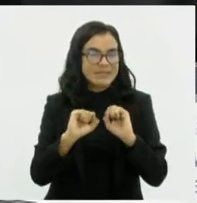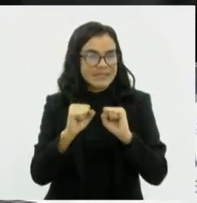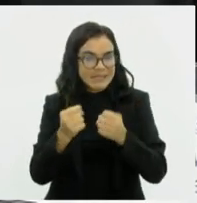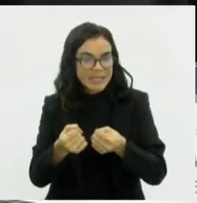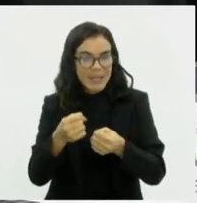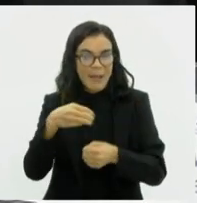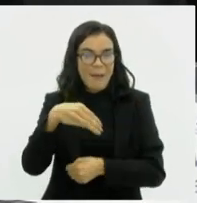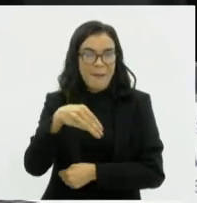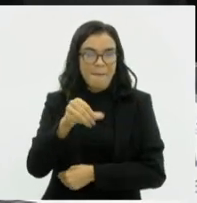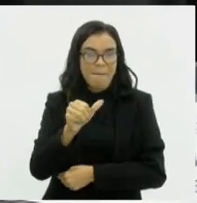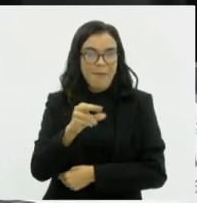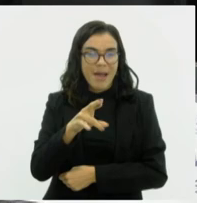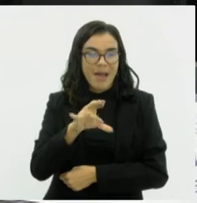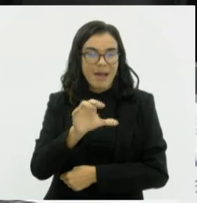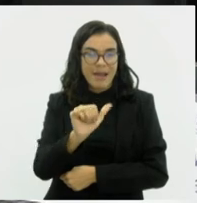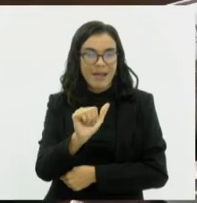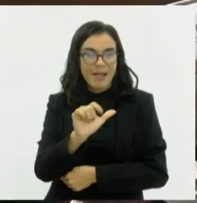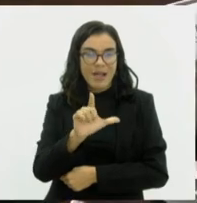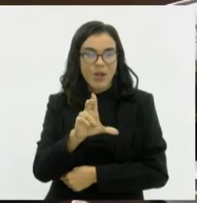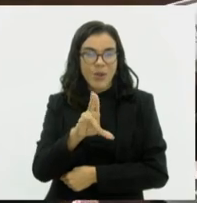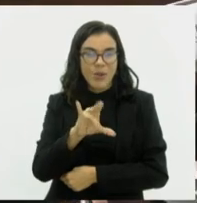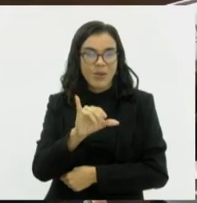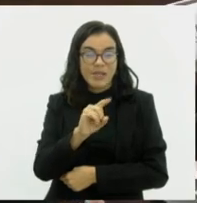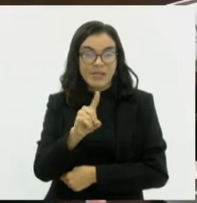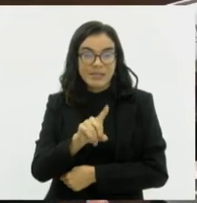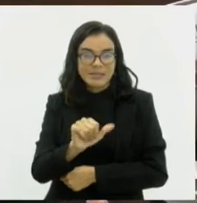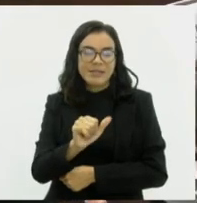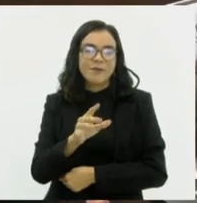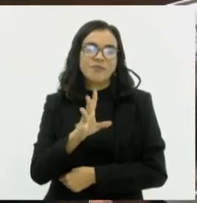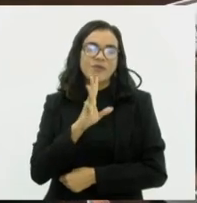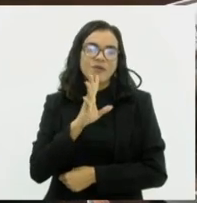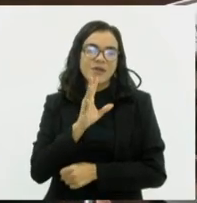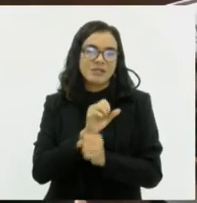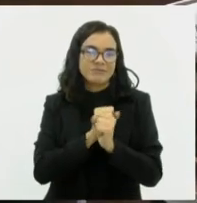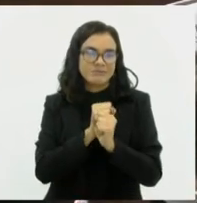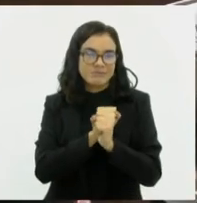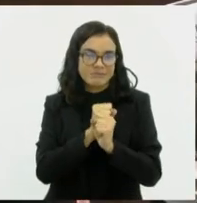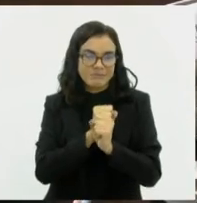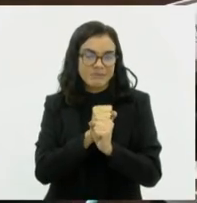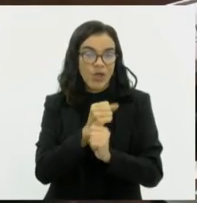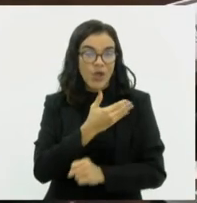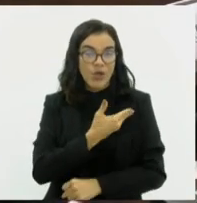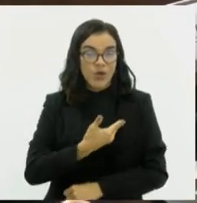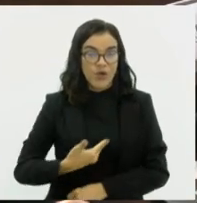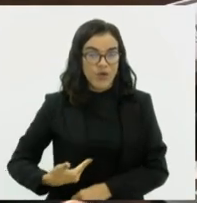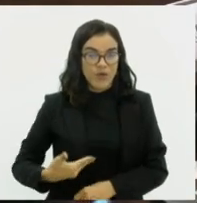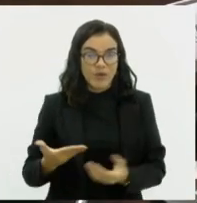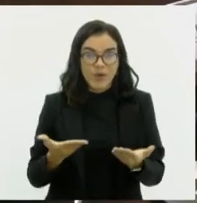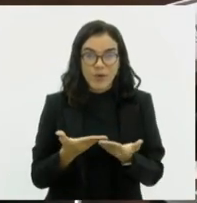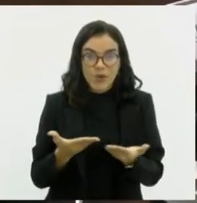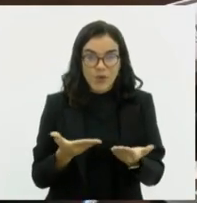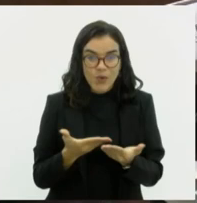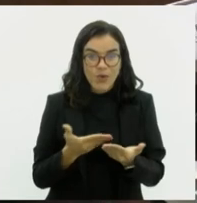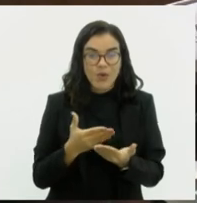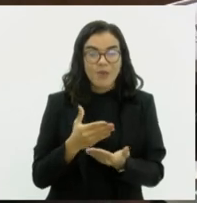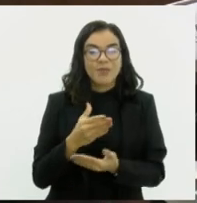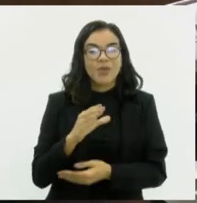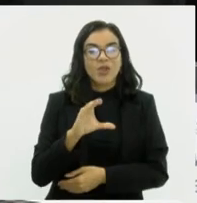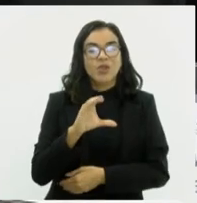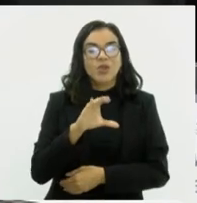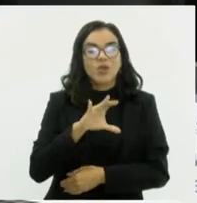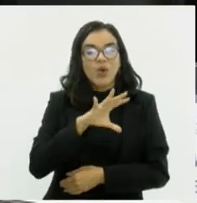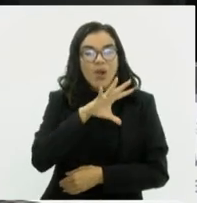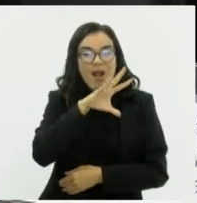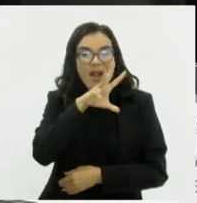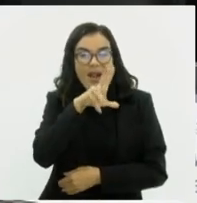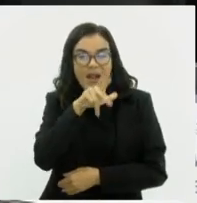Maria Luísa, que já conhecemos há algum tempo, né, que é a governadora hoje do Lions Club, mas a